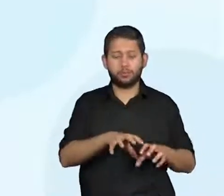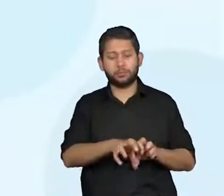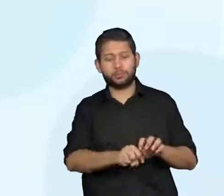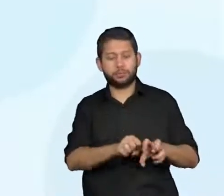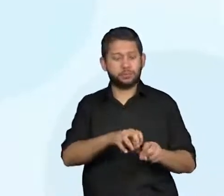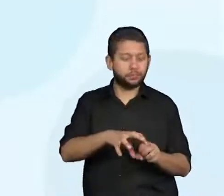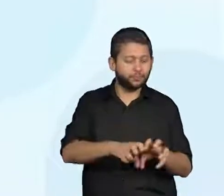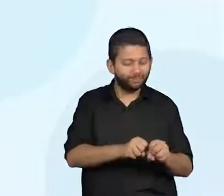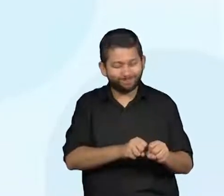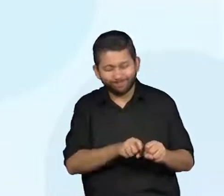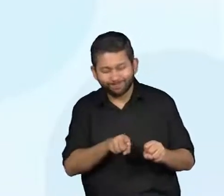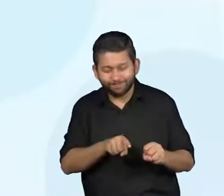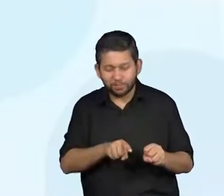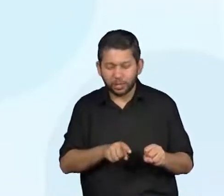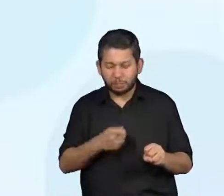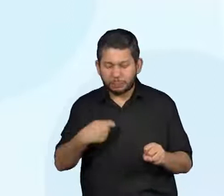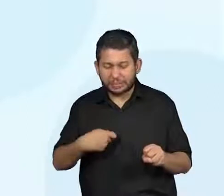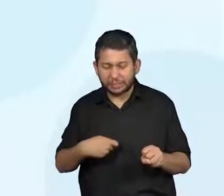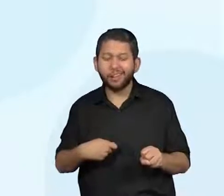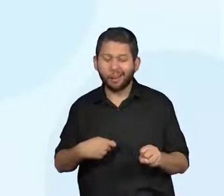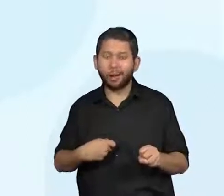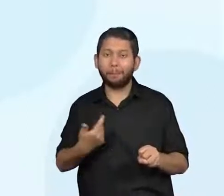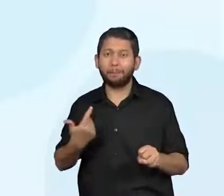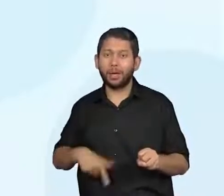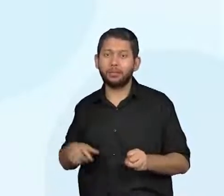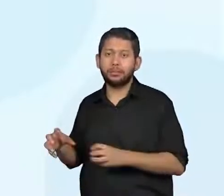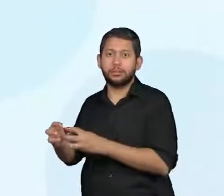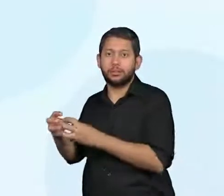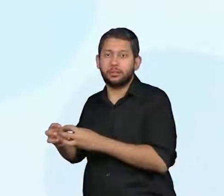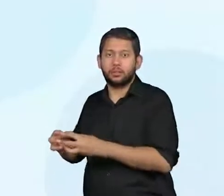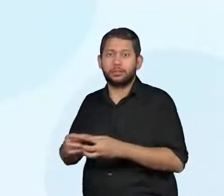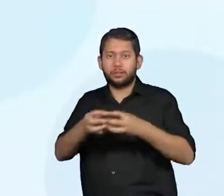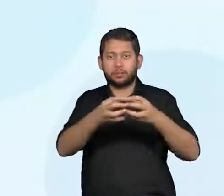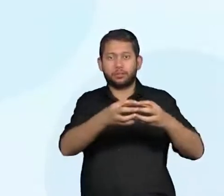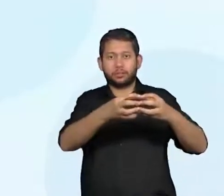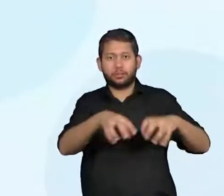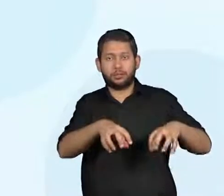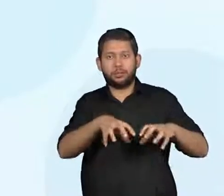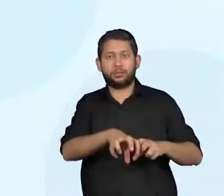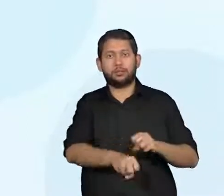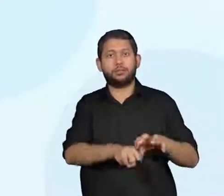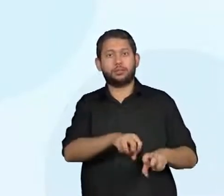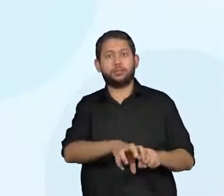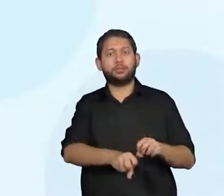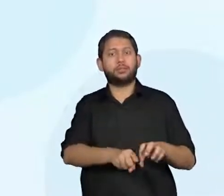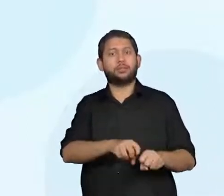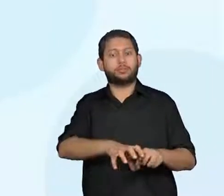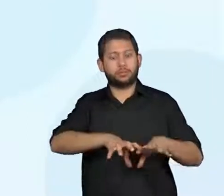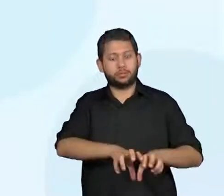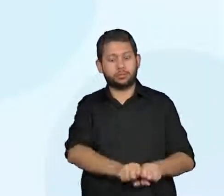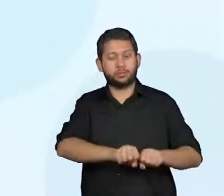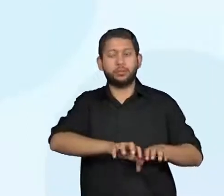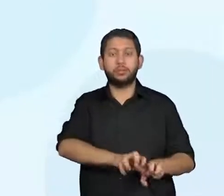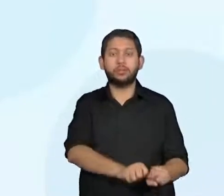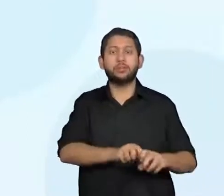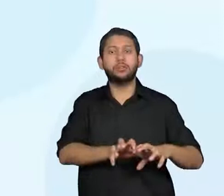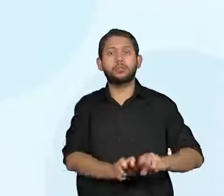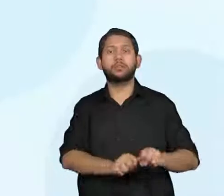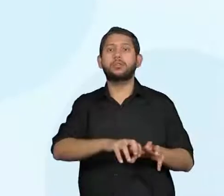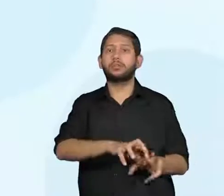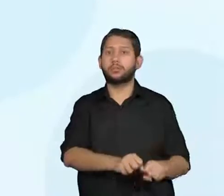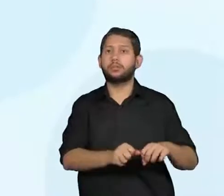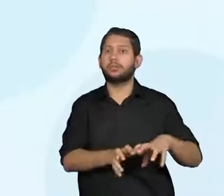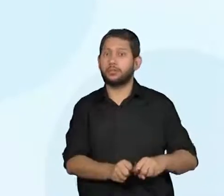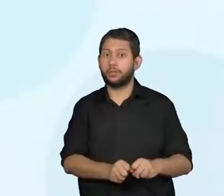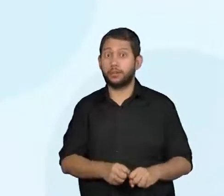se vai ficar muito seco, aí sim você acrescenta o segundo ovo. E você está prestando atenção, professora,